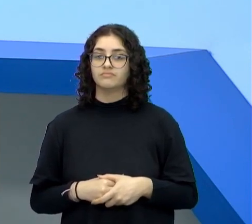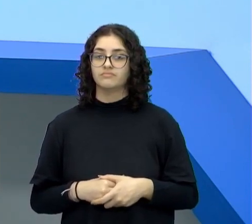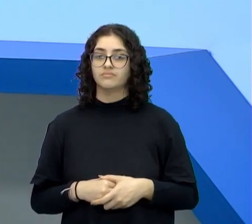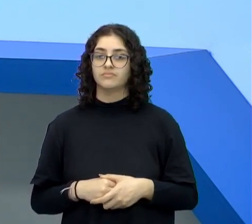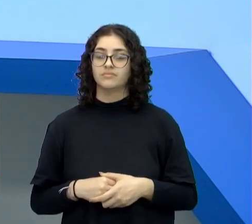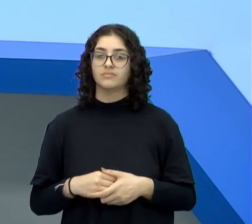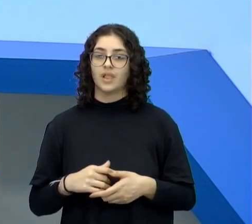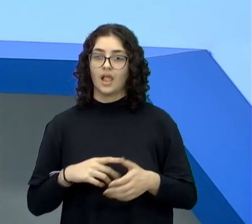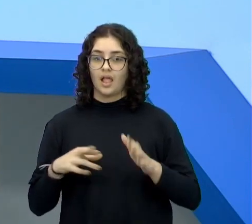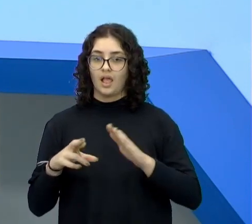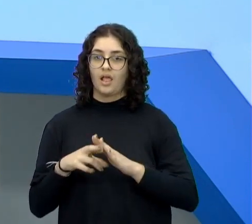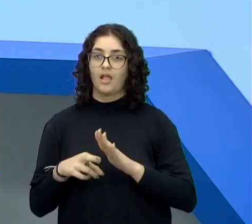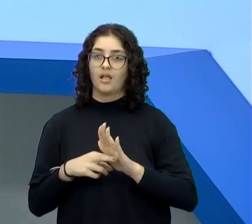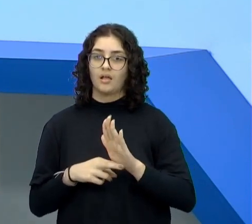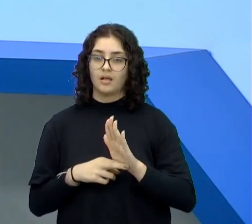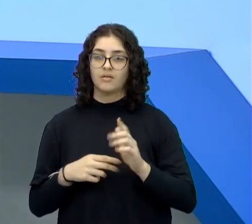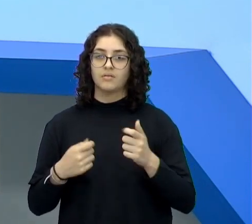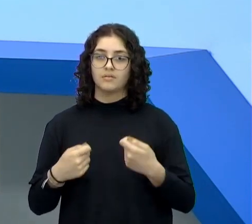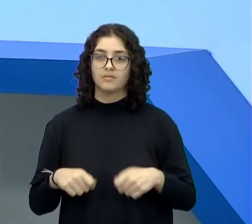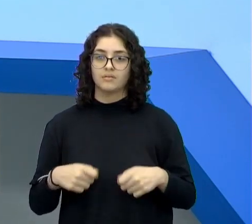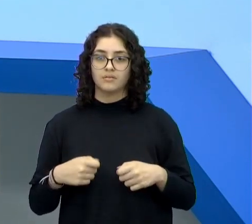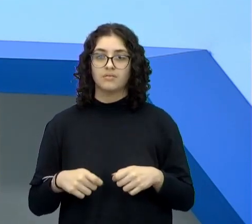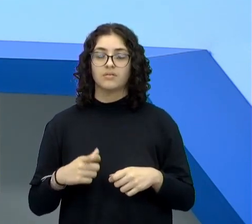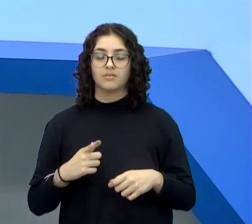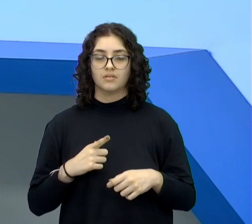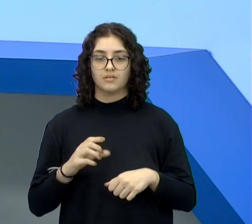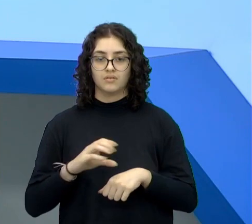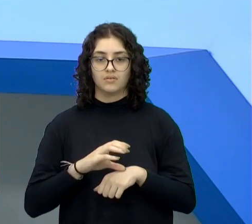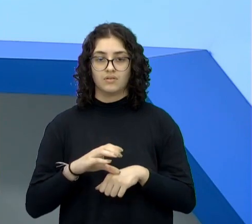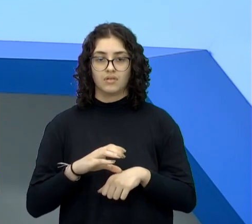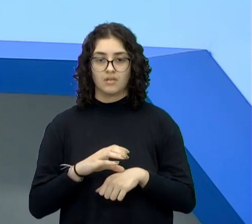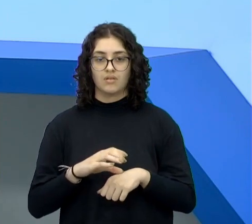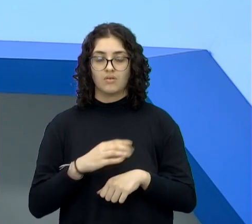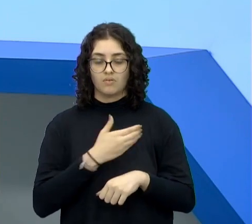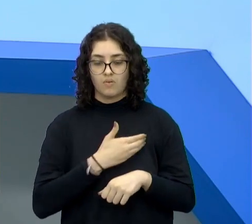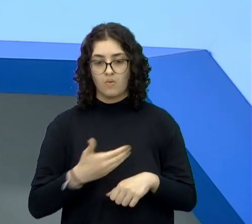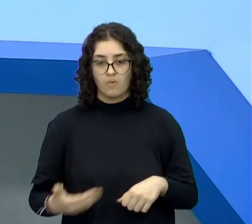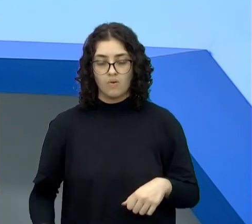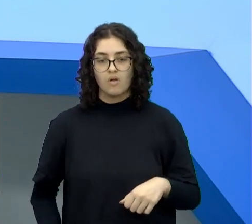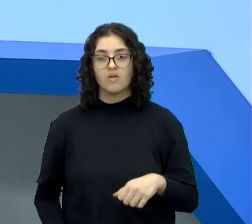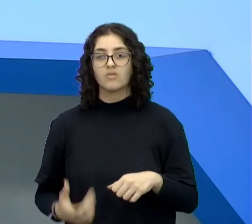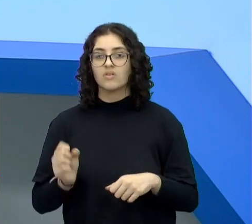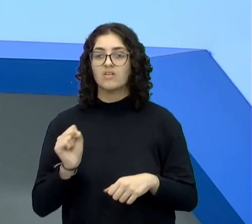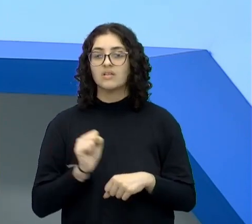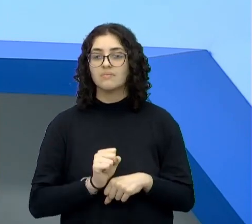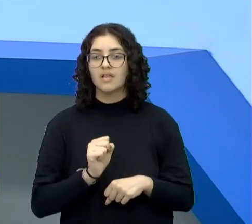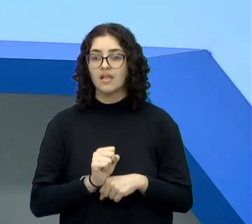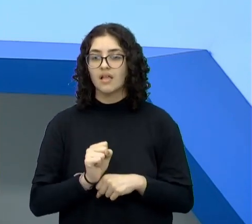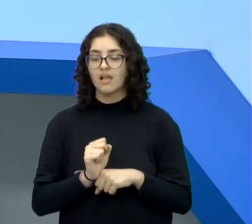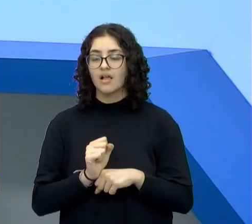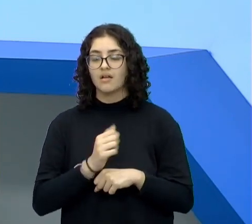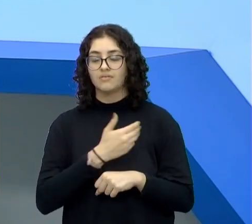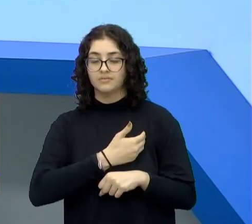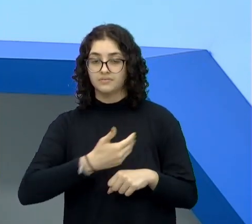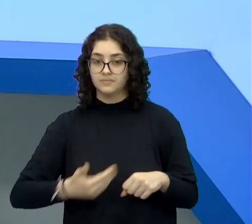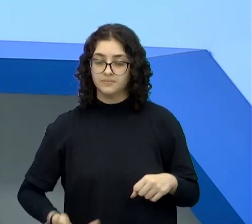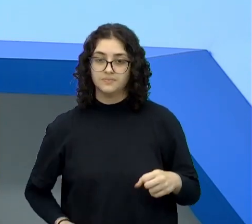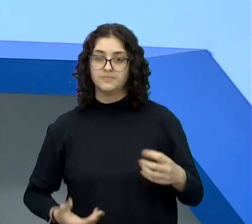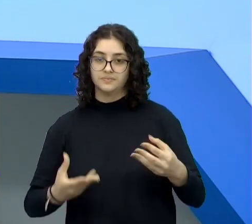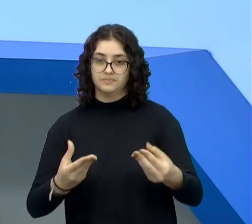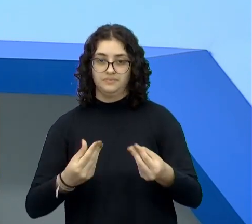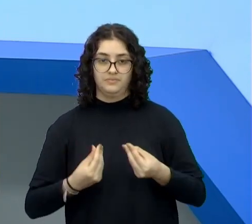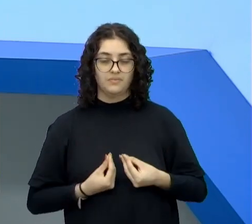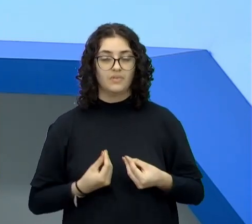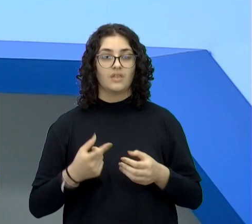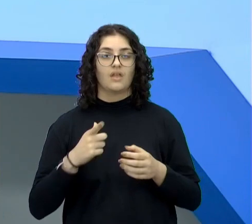diretrizes, né, de regras que estão estabelecidas na Constituição para o governo. Então não adianta só a gente esperar que o governo entregue, né, o que está